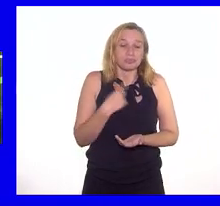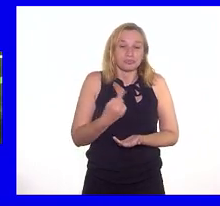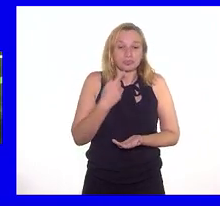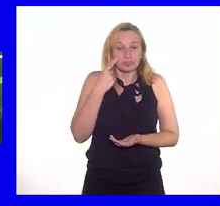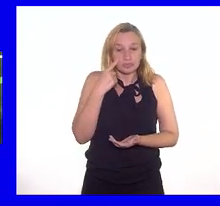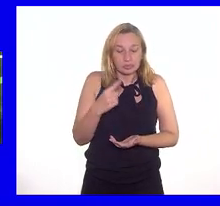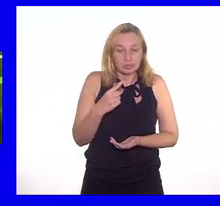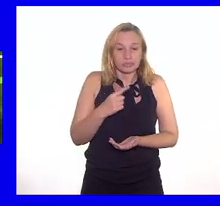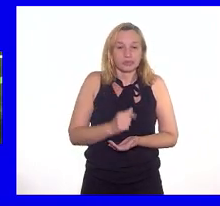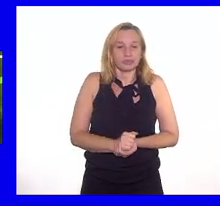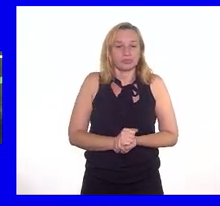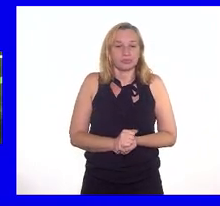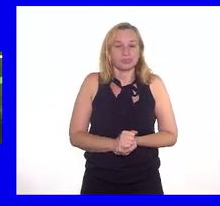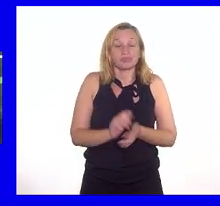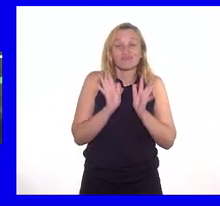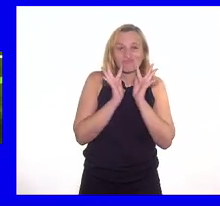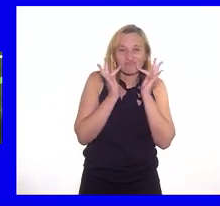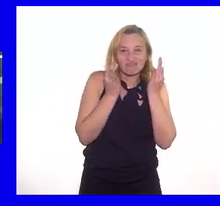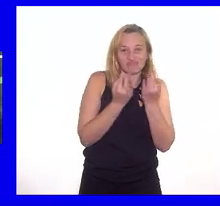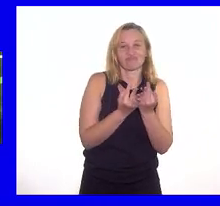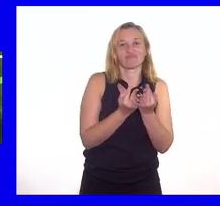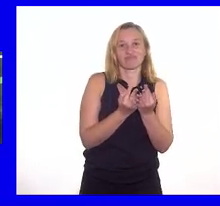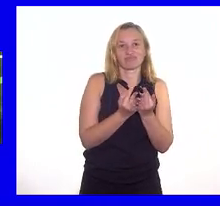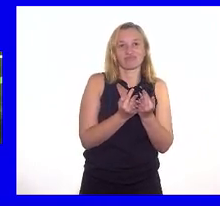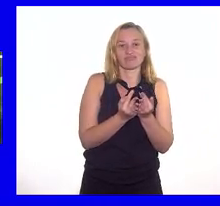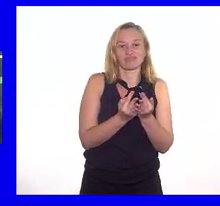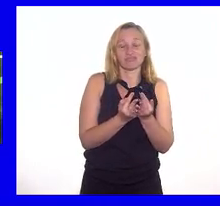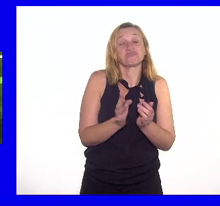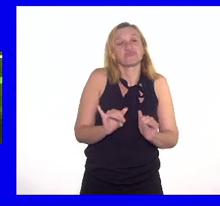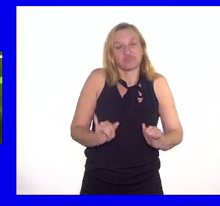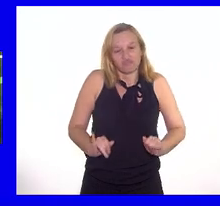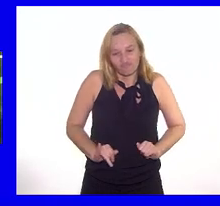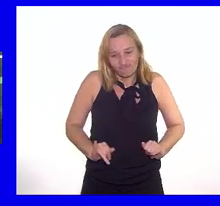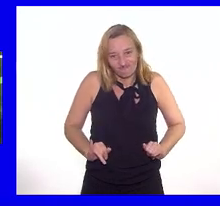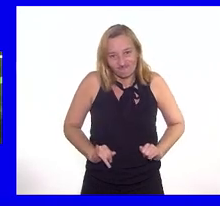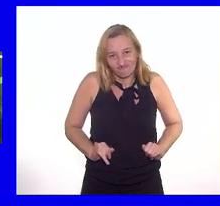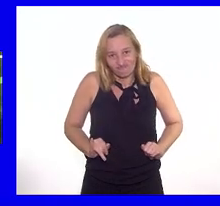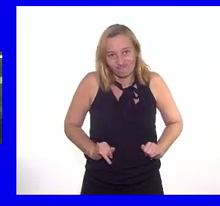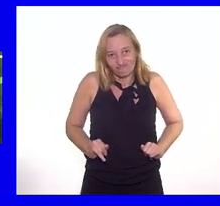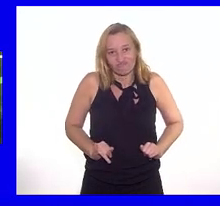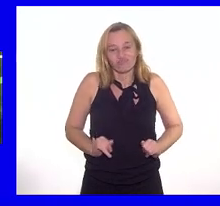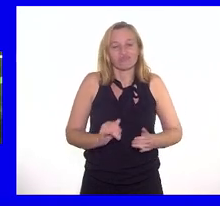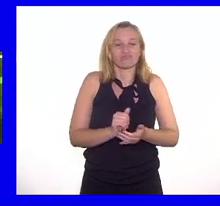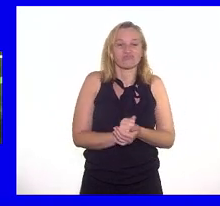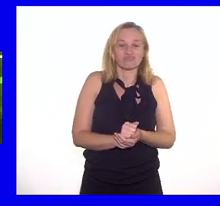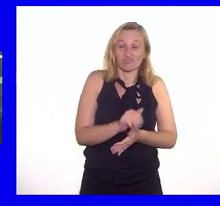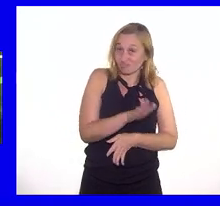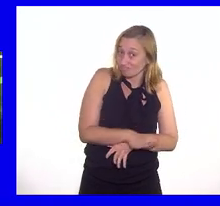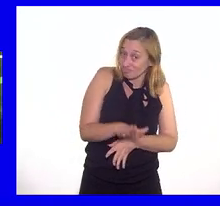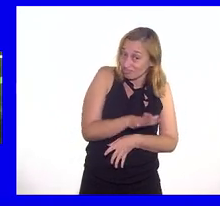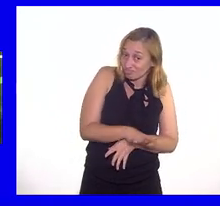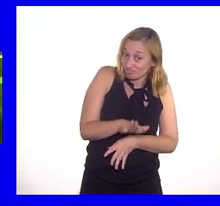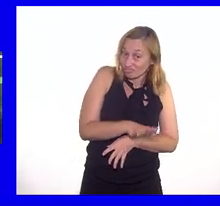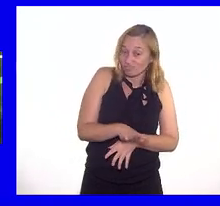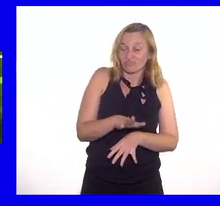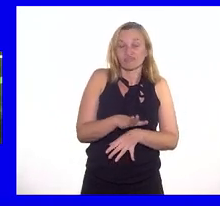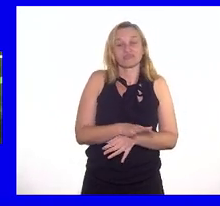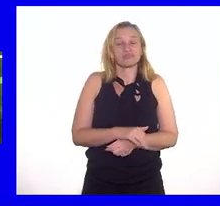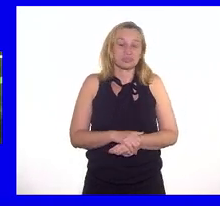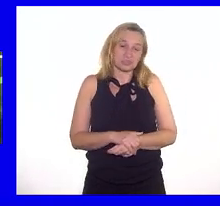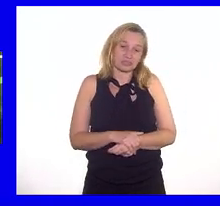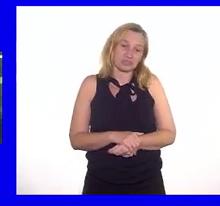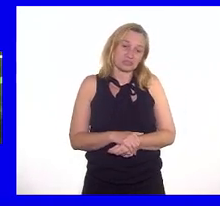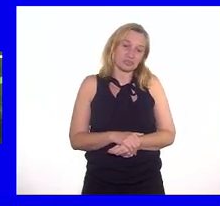vemos são famílias que, além de enfrentarem o sofrimento de lidar com uma criança com essa doença rara,